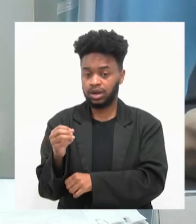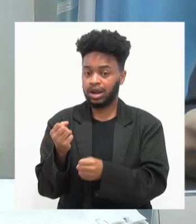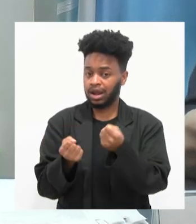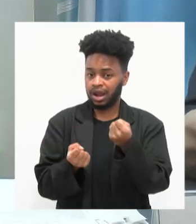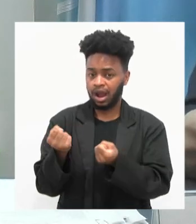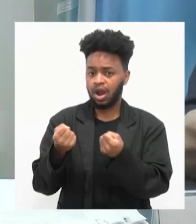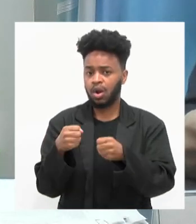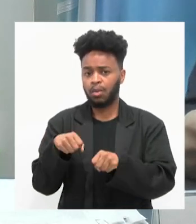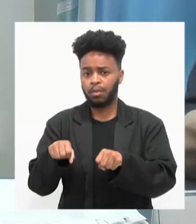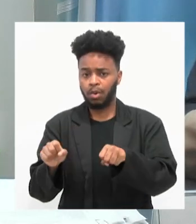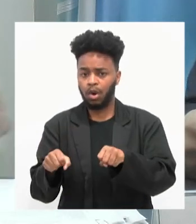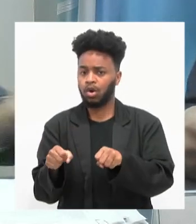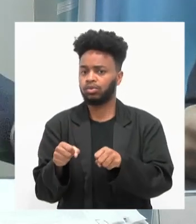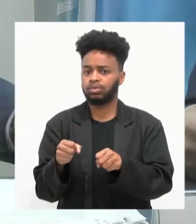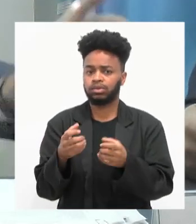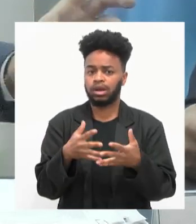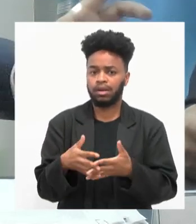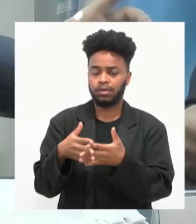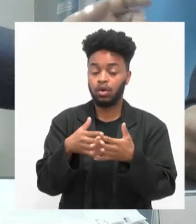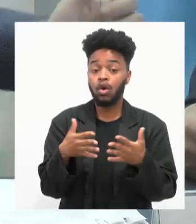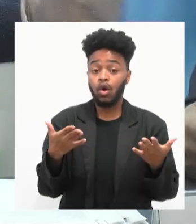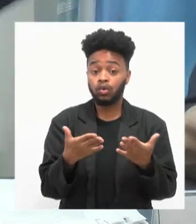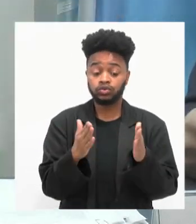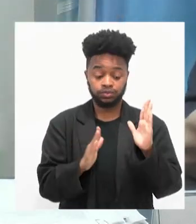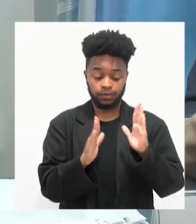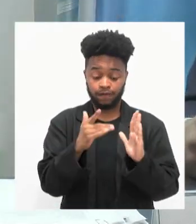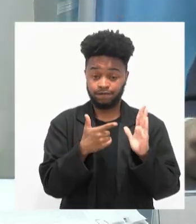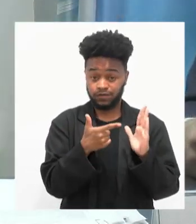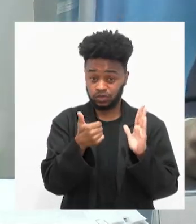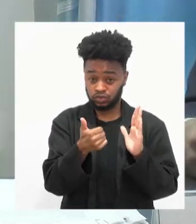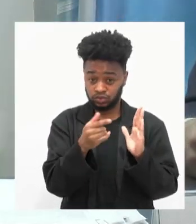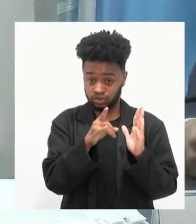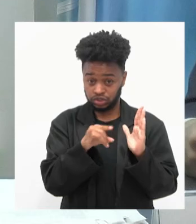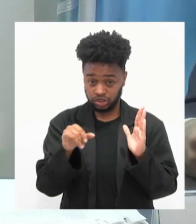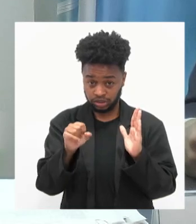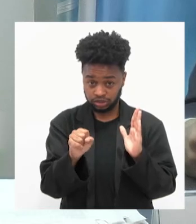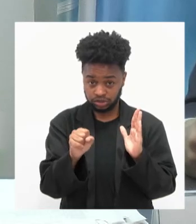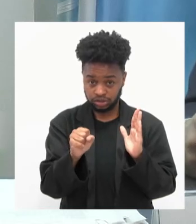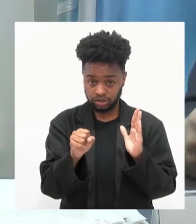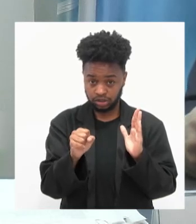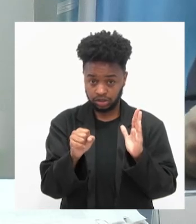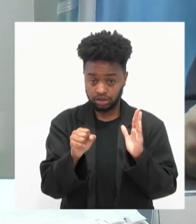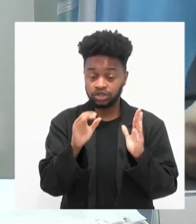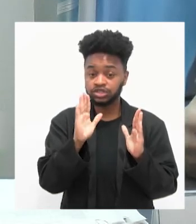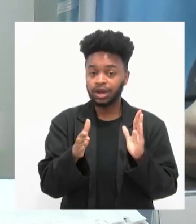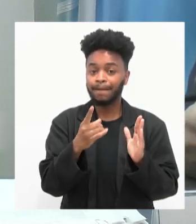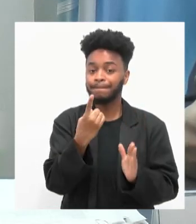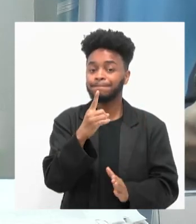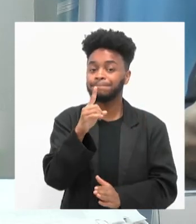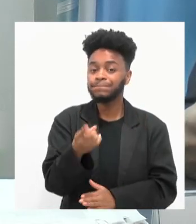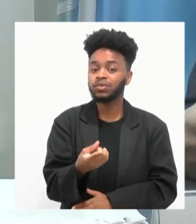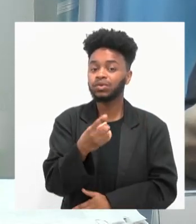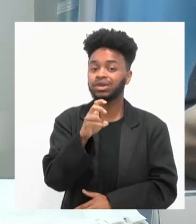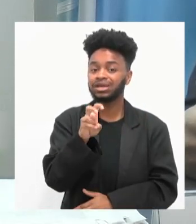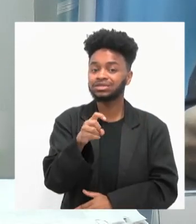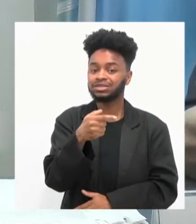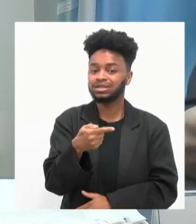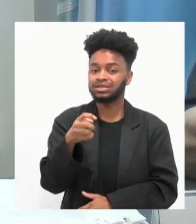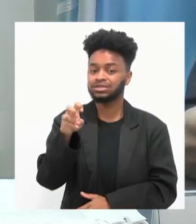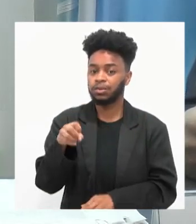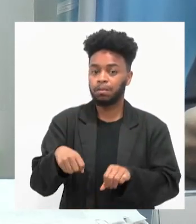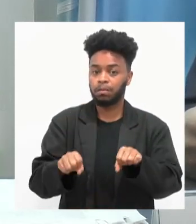carro, caminhão. Hoje, só em 21 dias, até a gente fechar aquele pátio lá, ele já rebocou 1.575